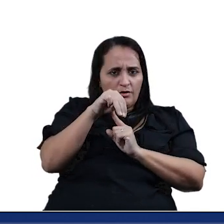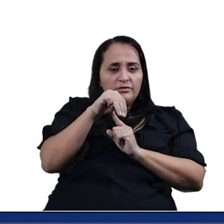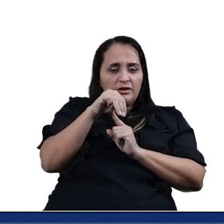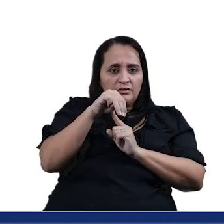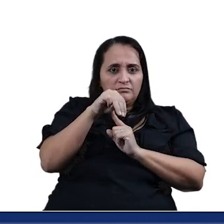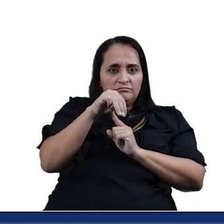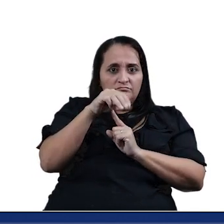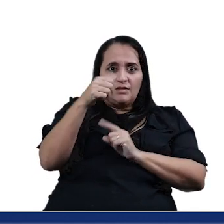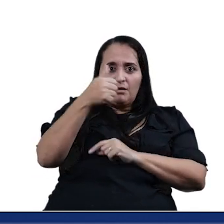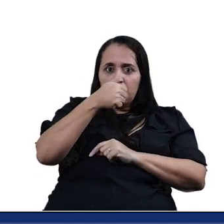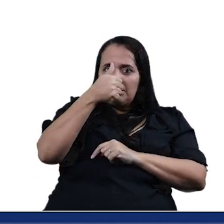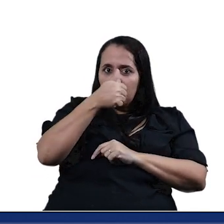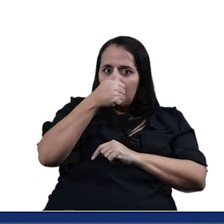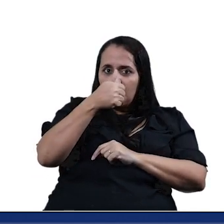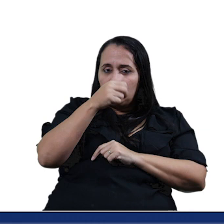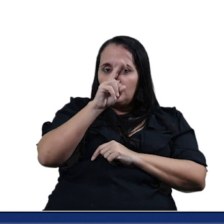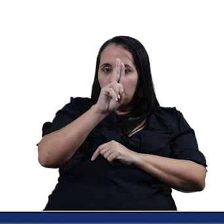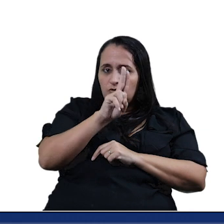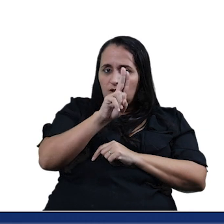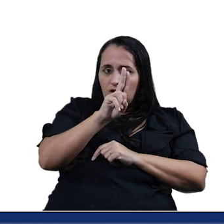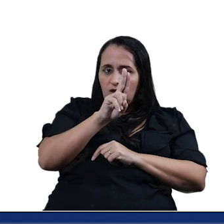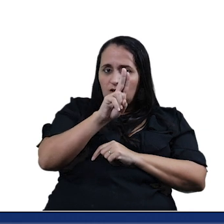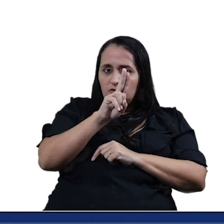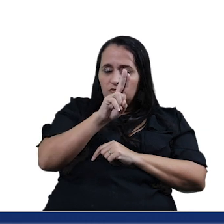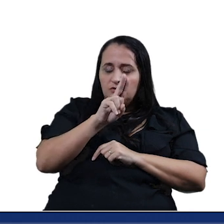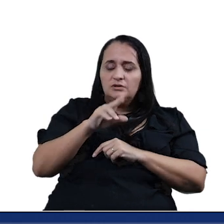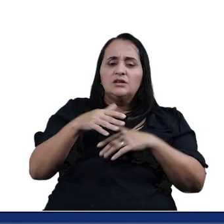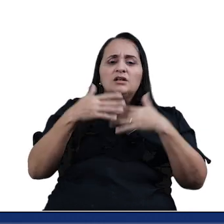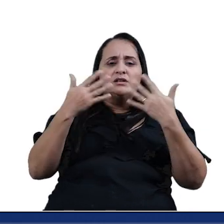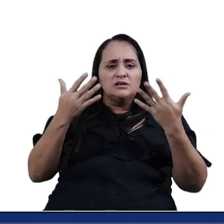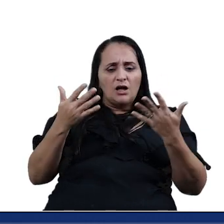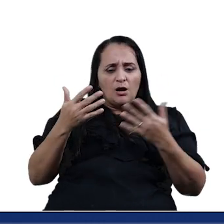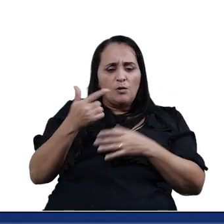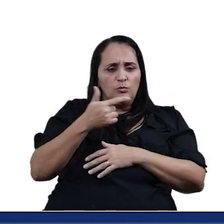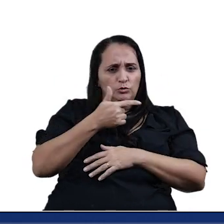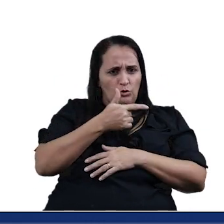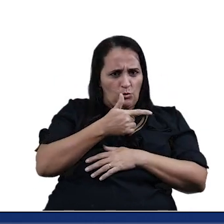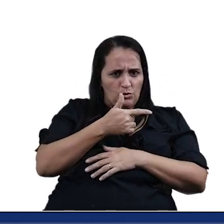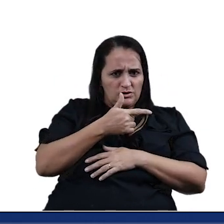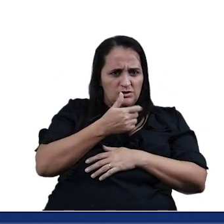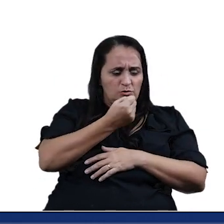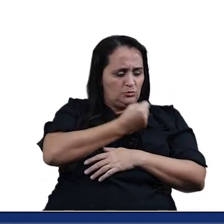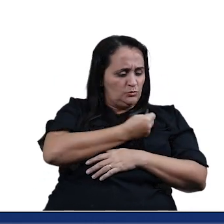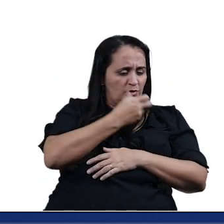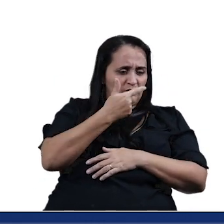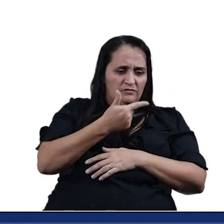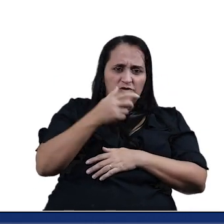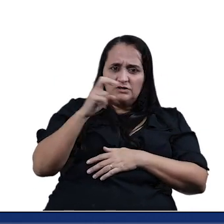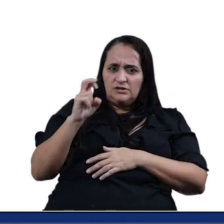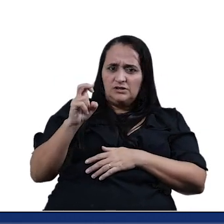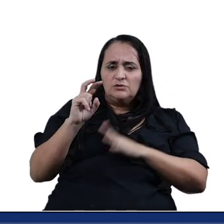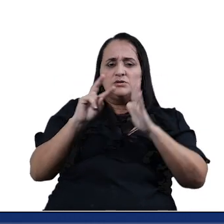ordem é a ordem das unidades. O algarismo 2 aqui do número 25